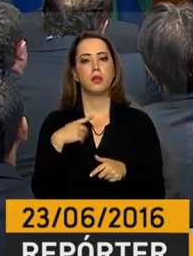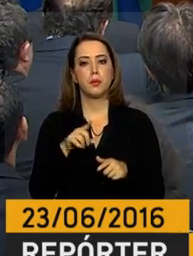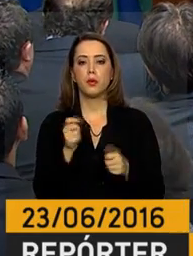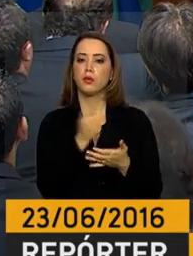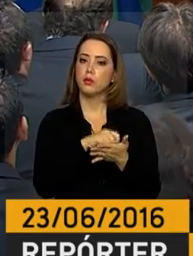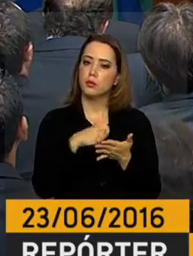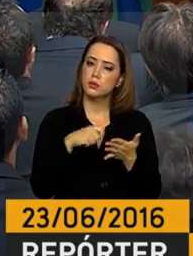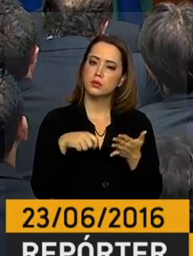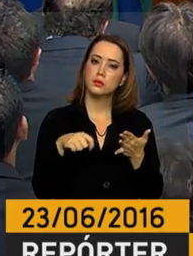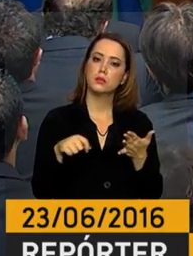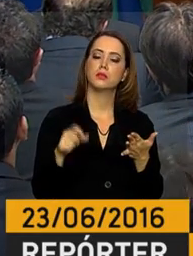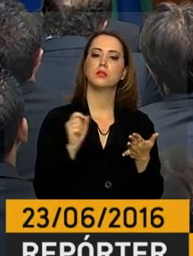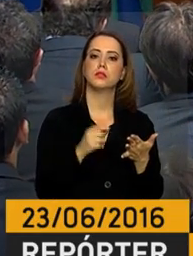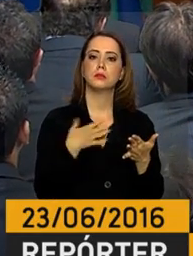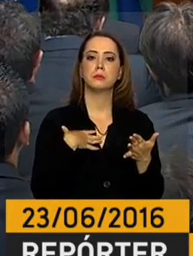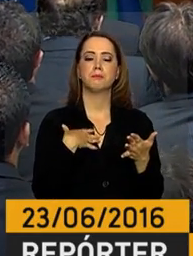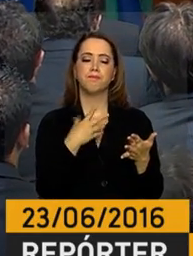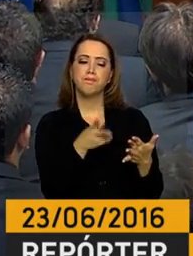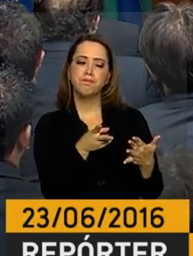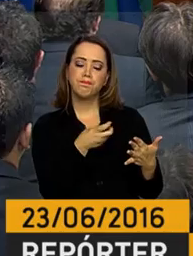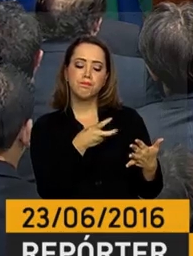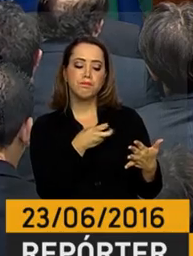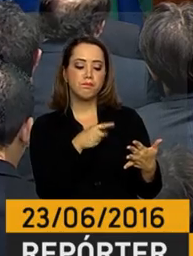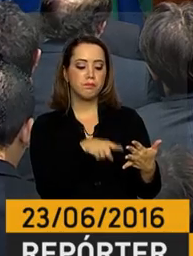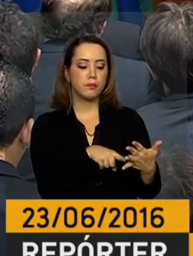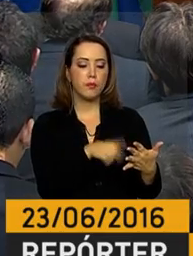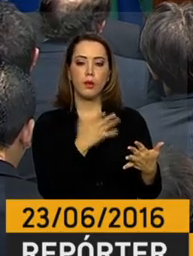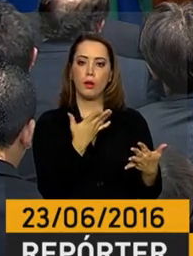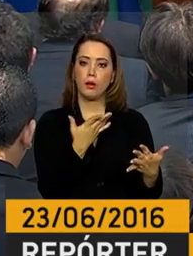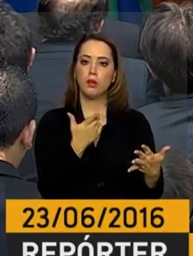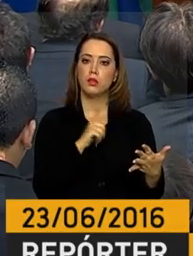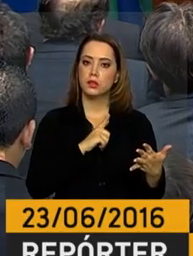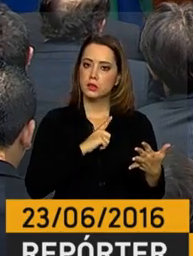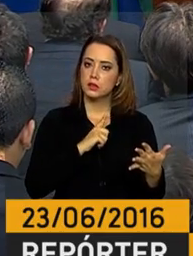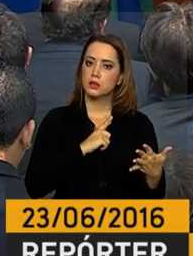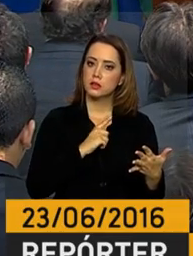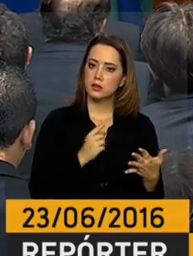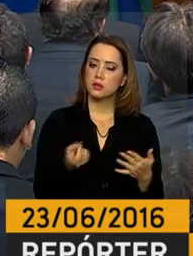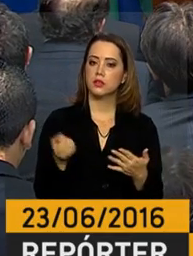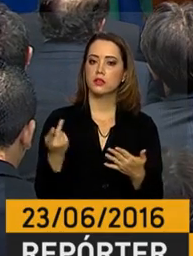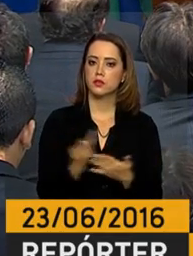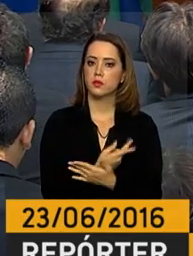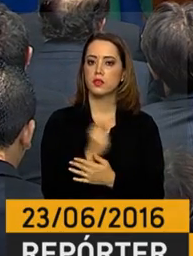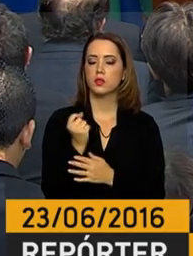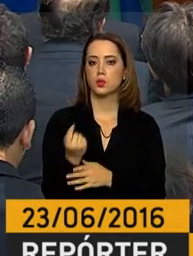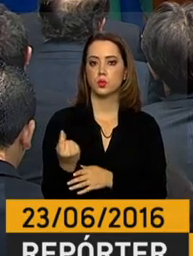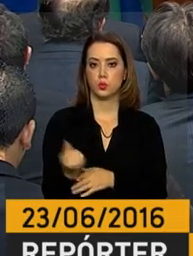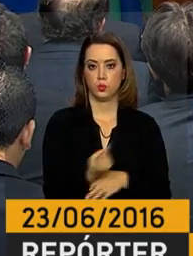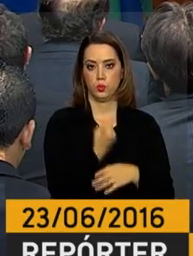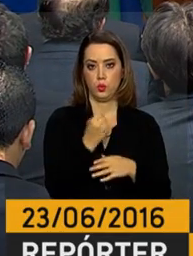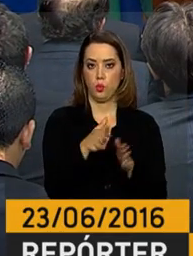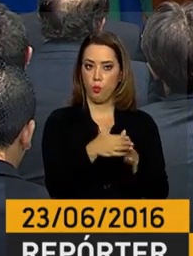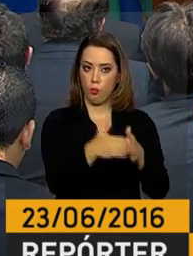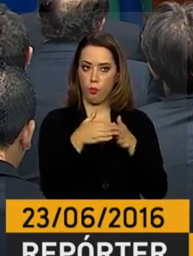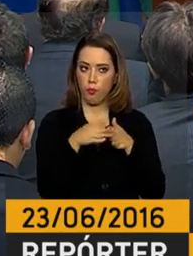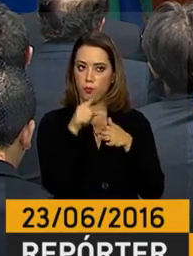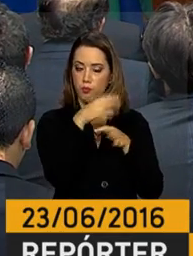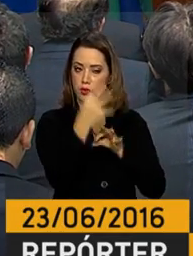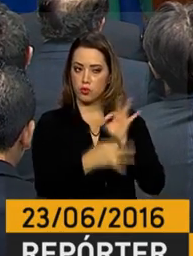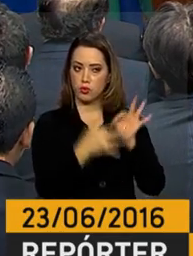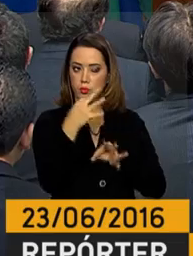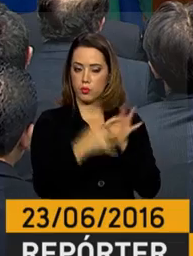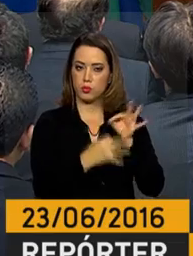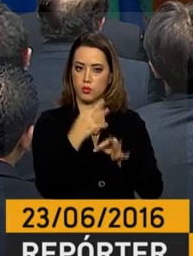constitucional pareceu-me que eh eh se houvesse impetração de um mandado de injunção e o